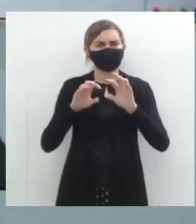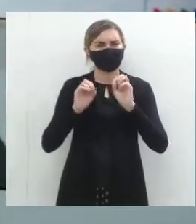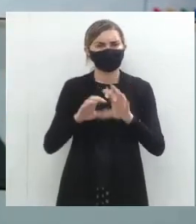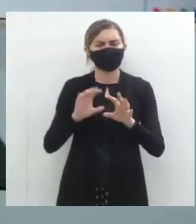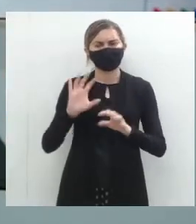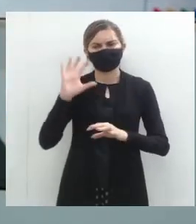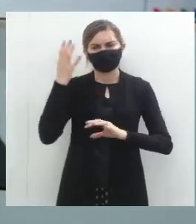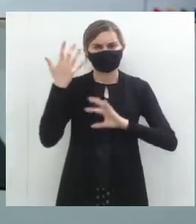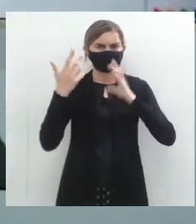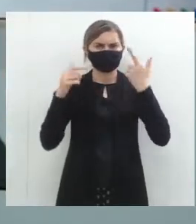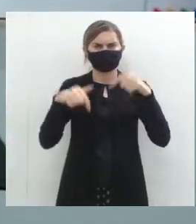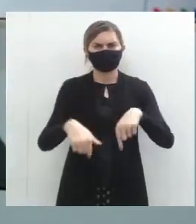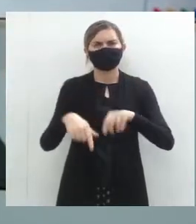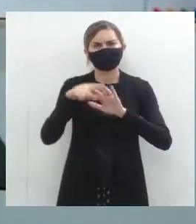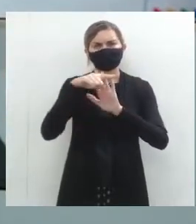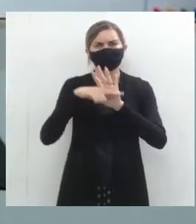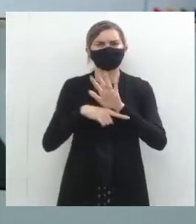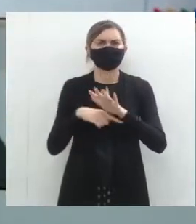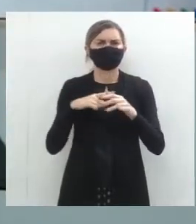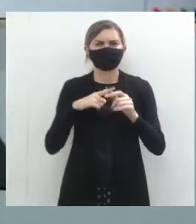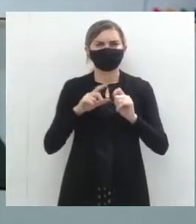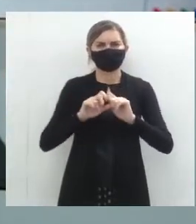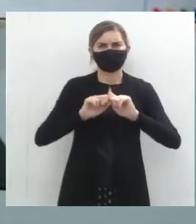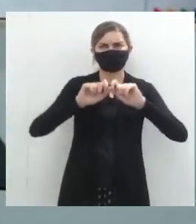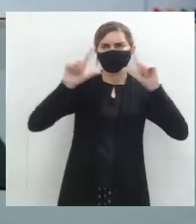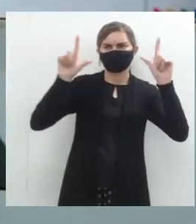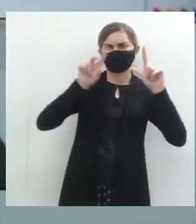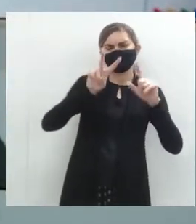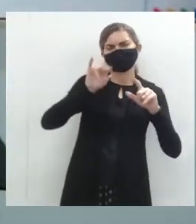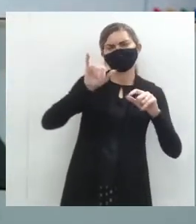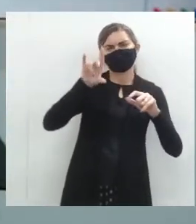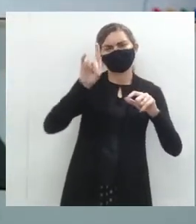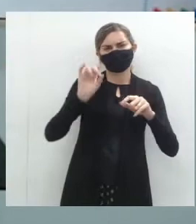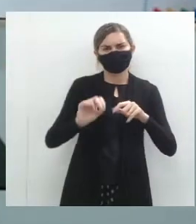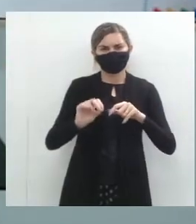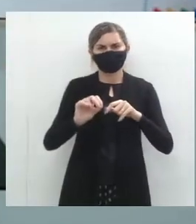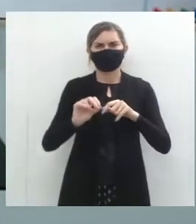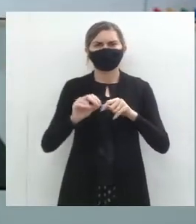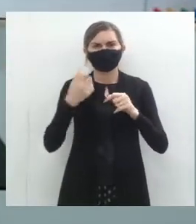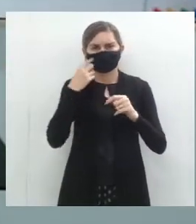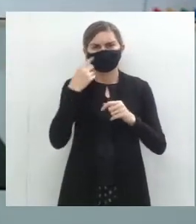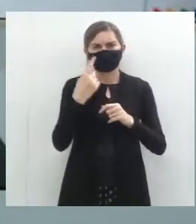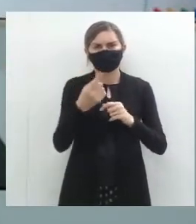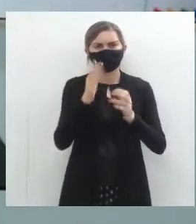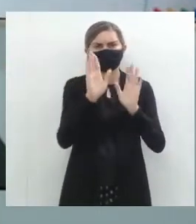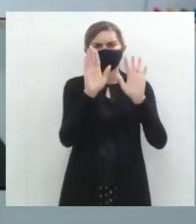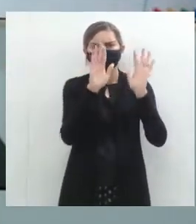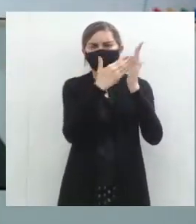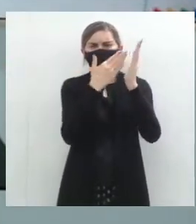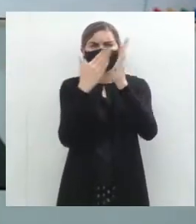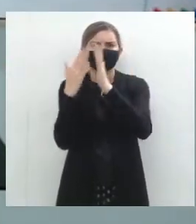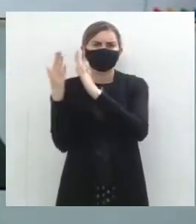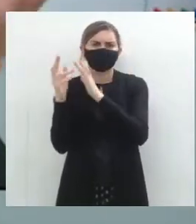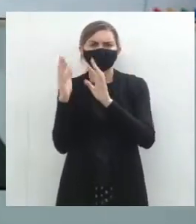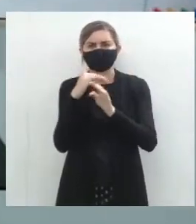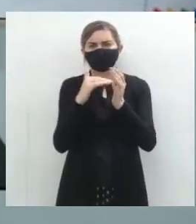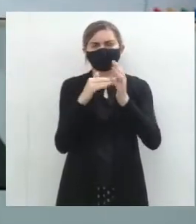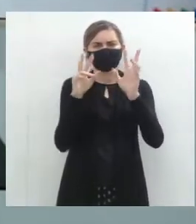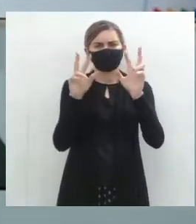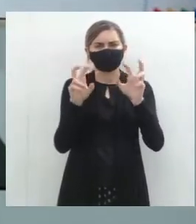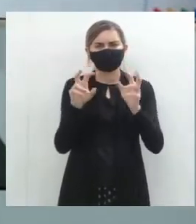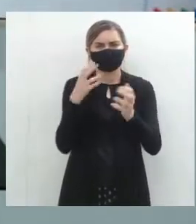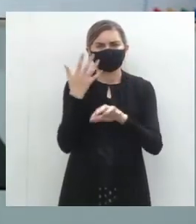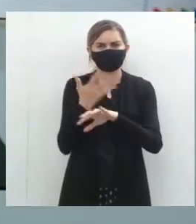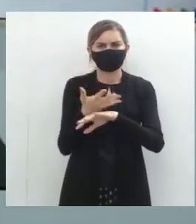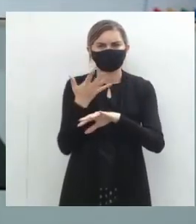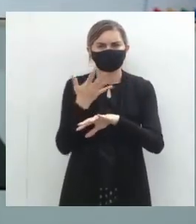aconteceram aqui nesse projeto, beleza? Tem uma aba vídeos e quando você abre lá, virou meio que uma biblioteca de todos os assuntos, de todas as matérias.